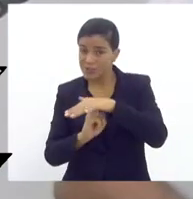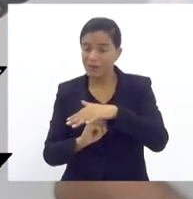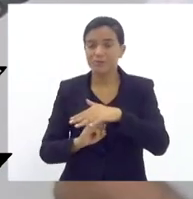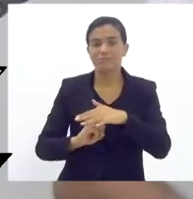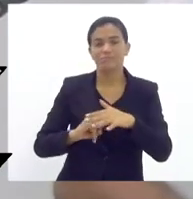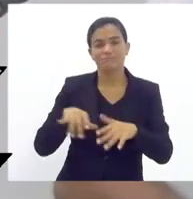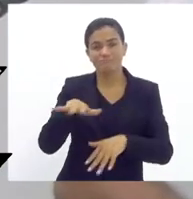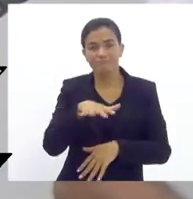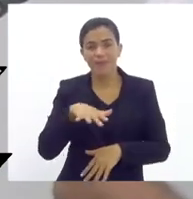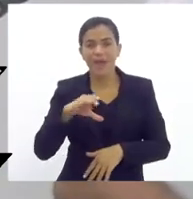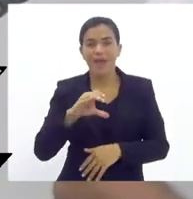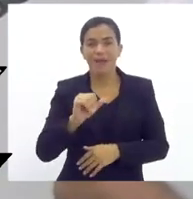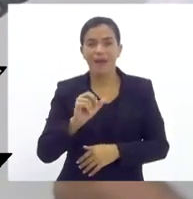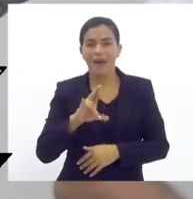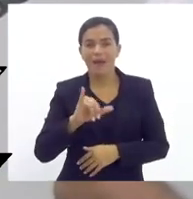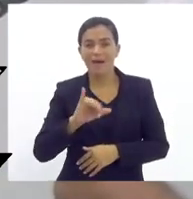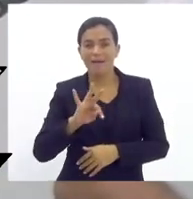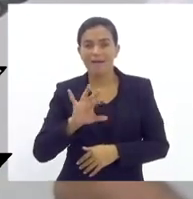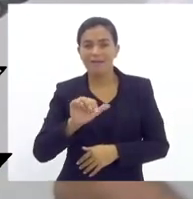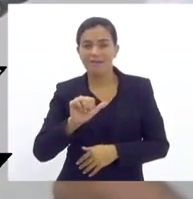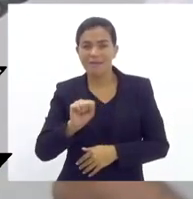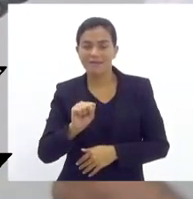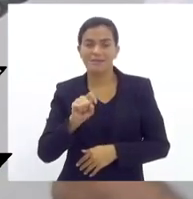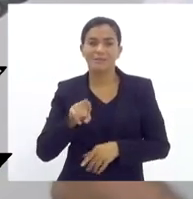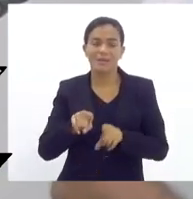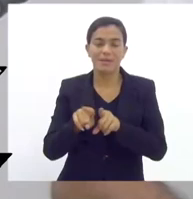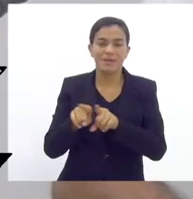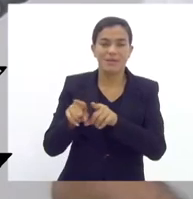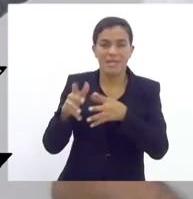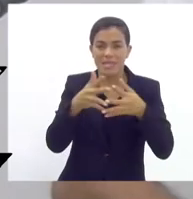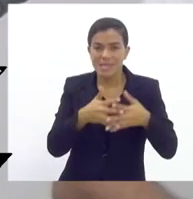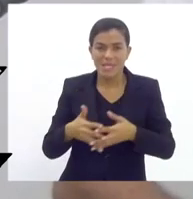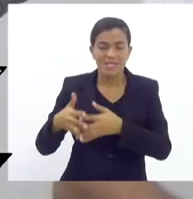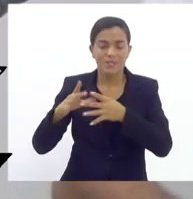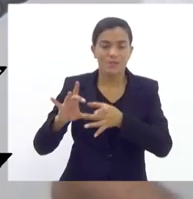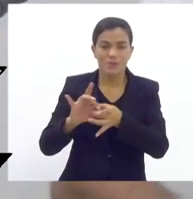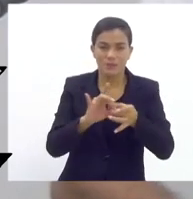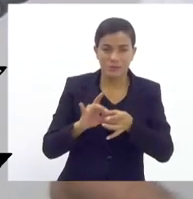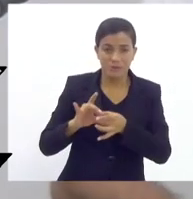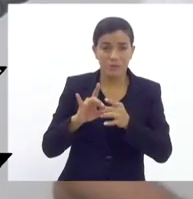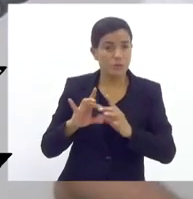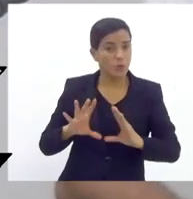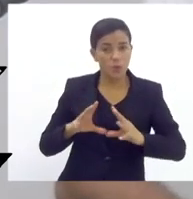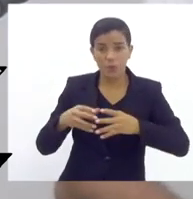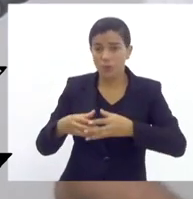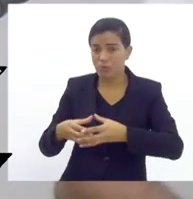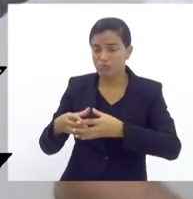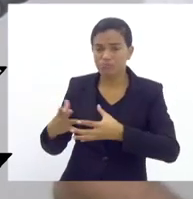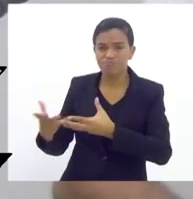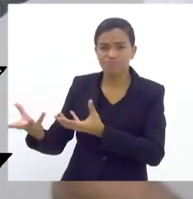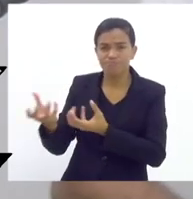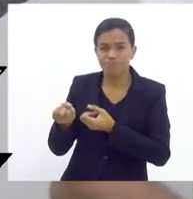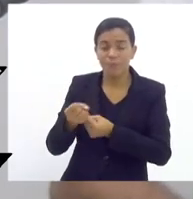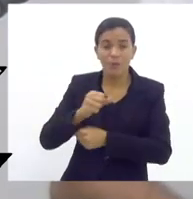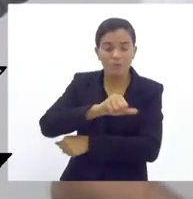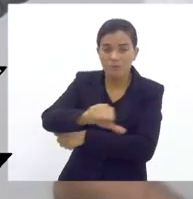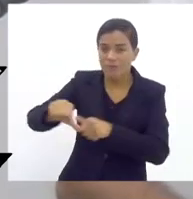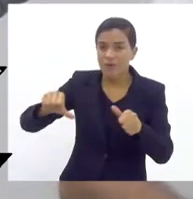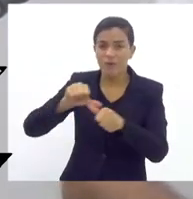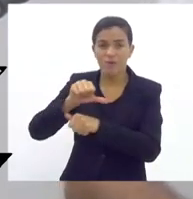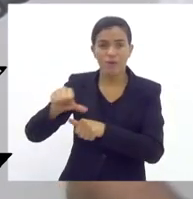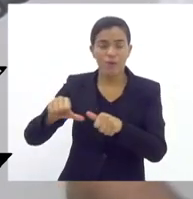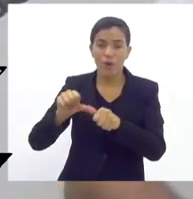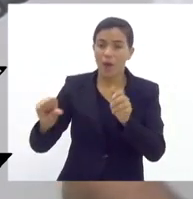cidade civil como a Cáritas como as agências Nações Unidas todo mundo foi junto e o caso do Moisés virou